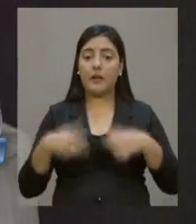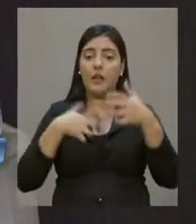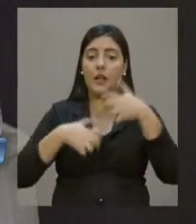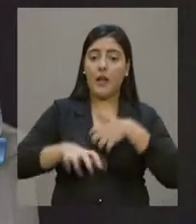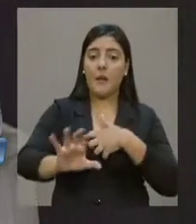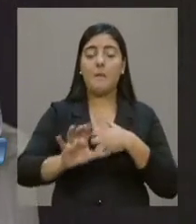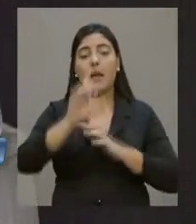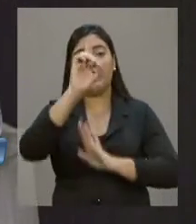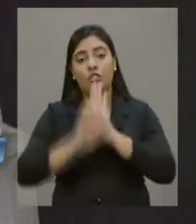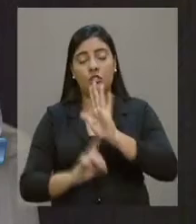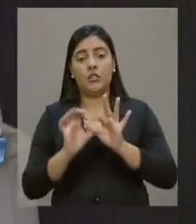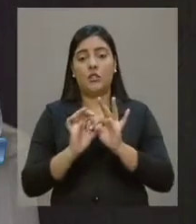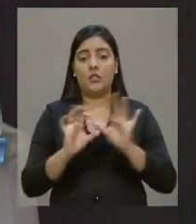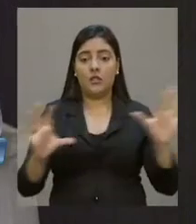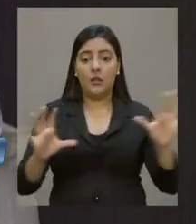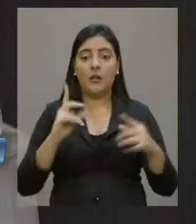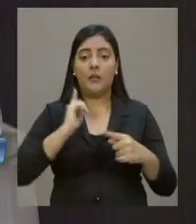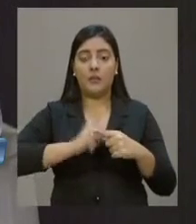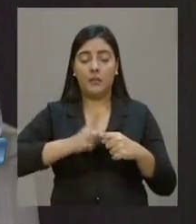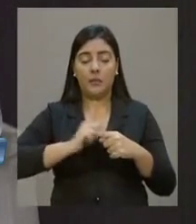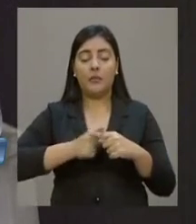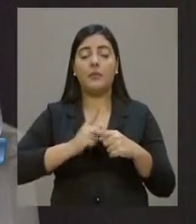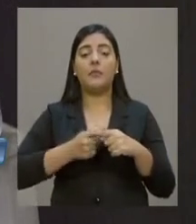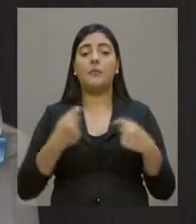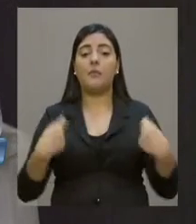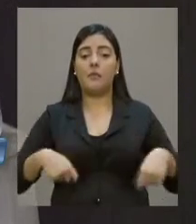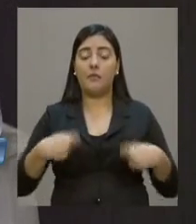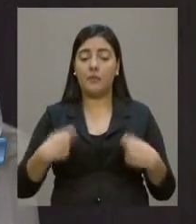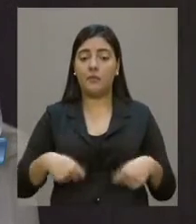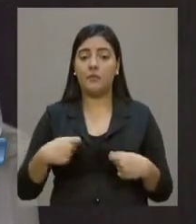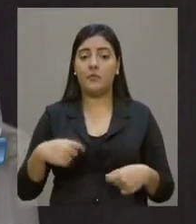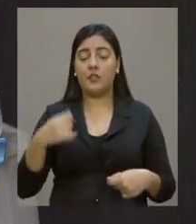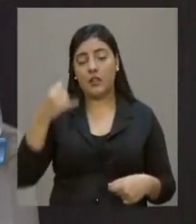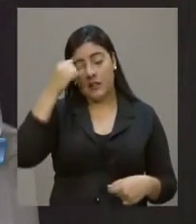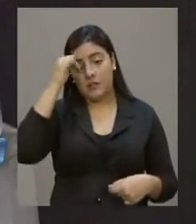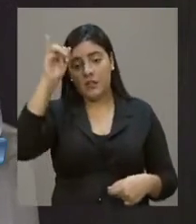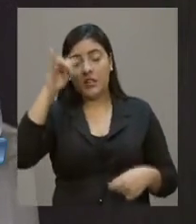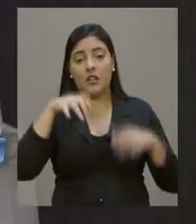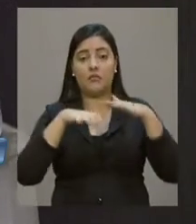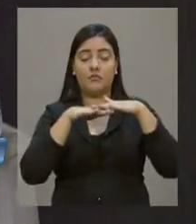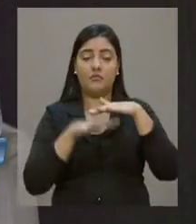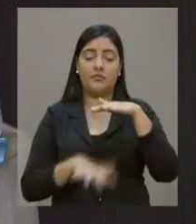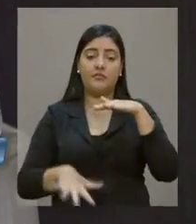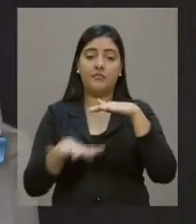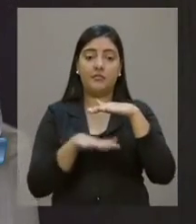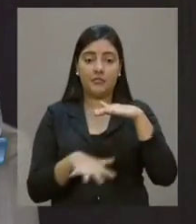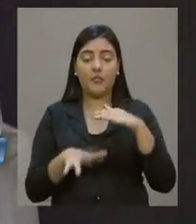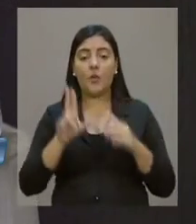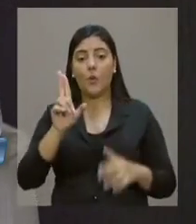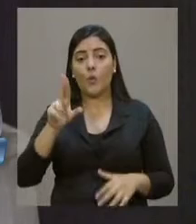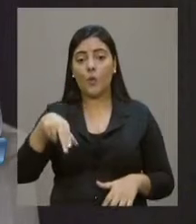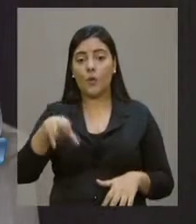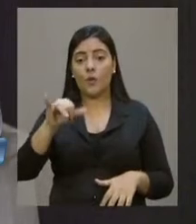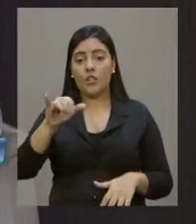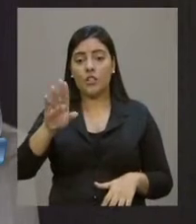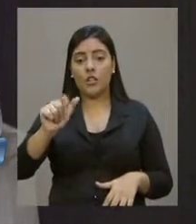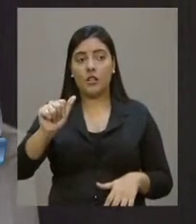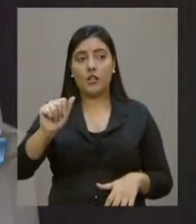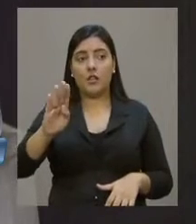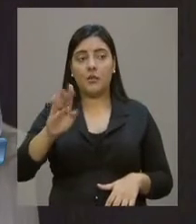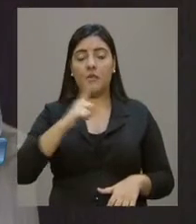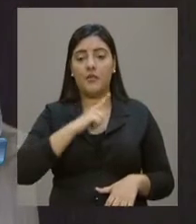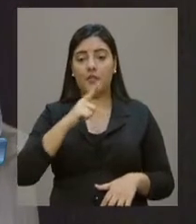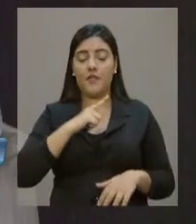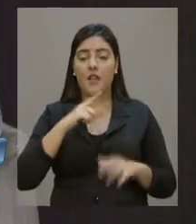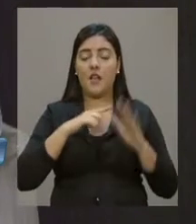de democracia, de combate à desigualdade, a Unilab tinha feito